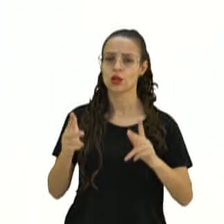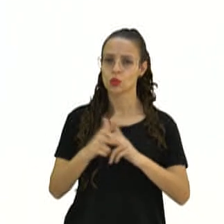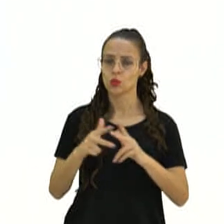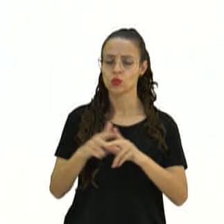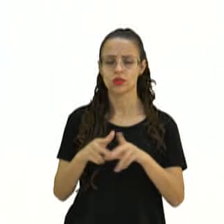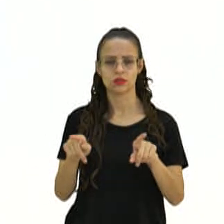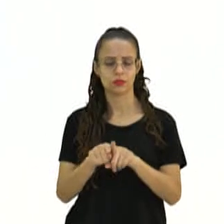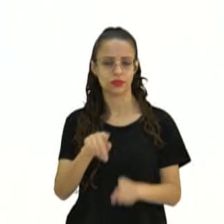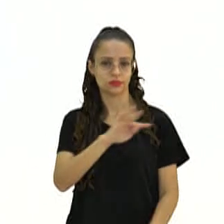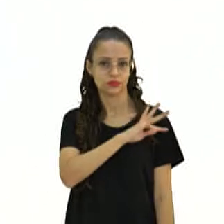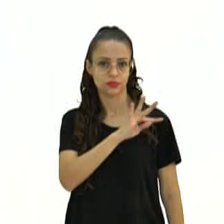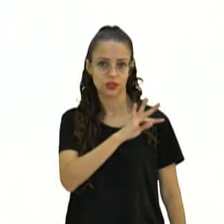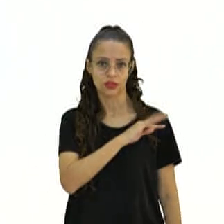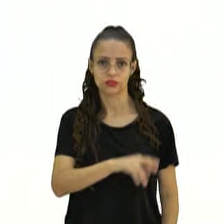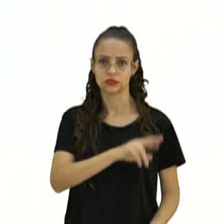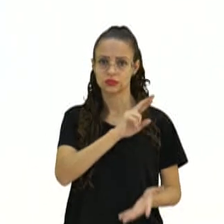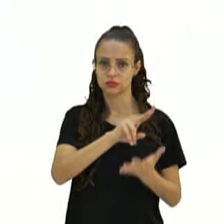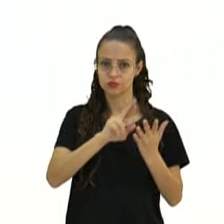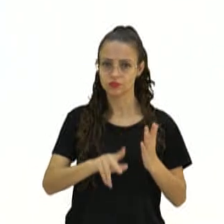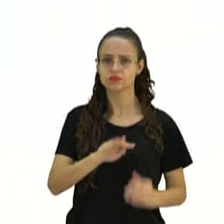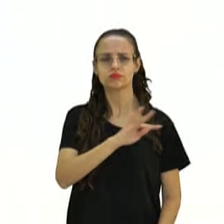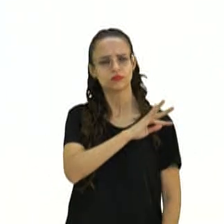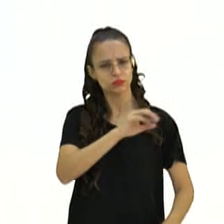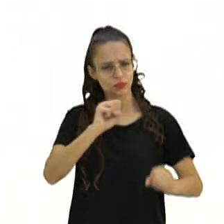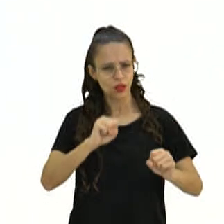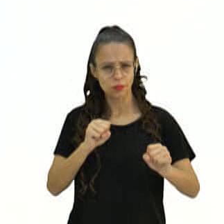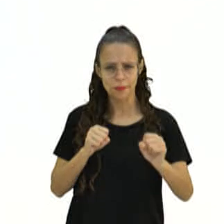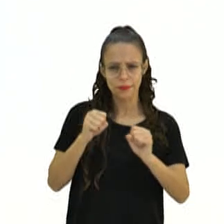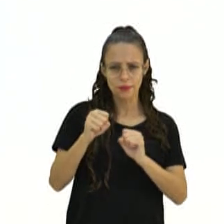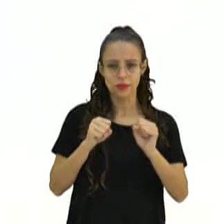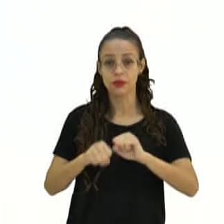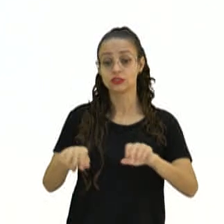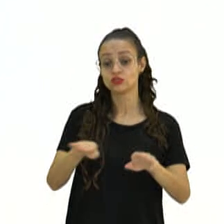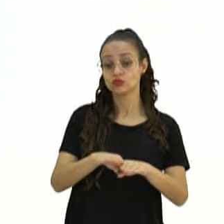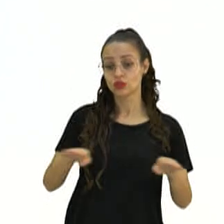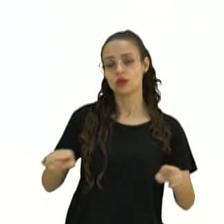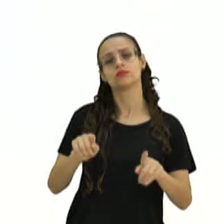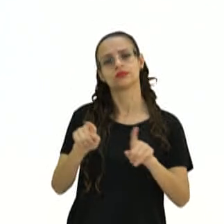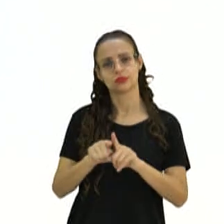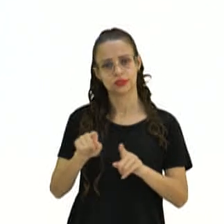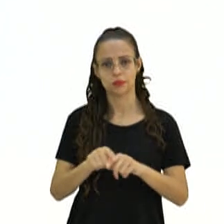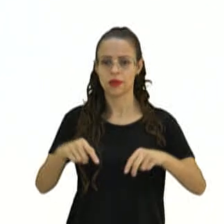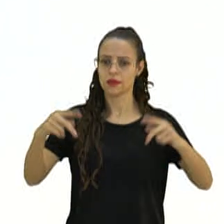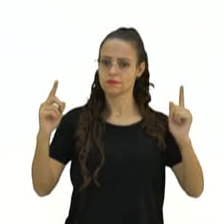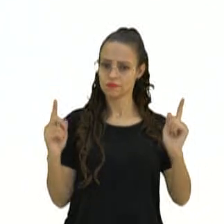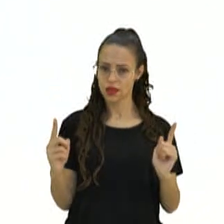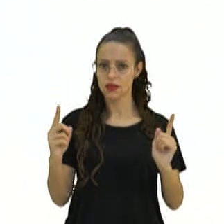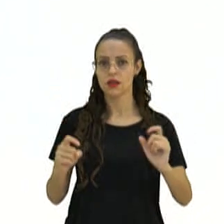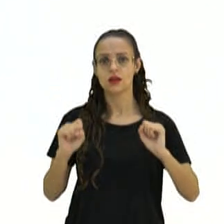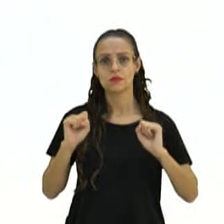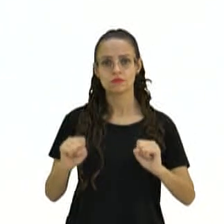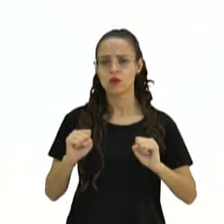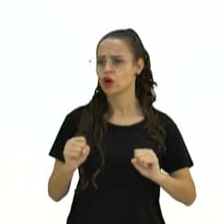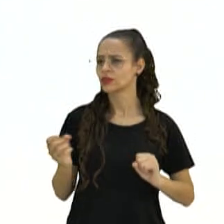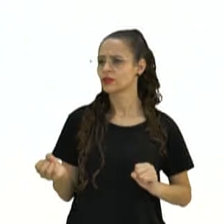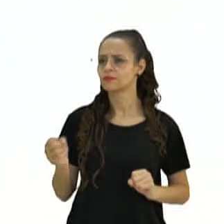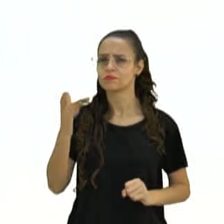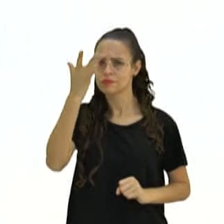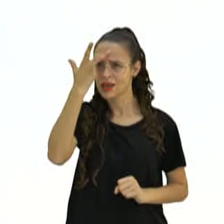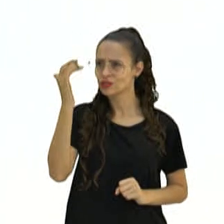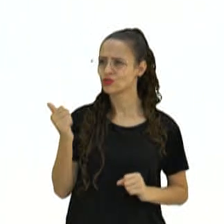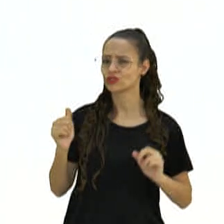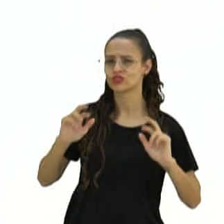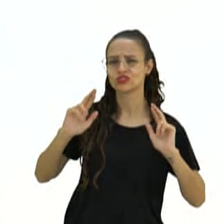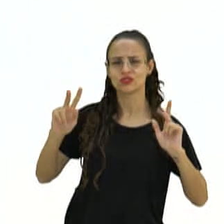estilos. As regras permitem o uso de golpes tanto em pé quanto no chão. A arte possibilita que atletas de diferentes origens participem